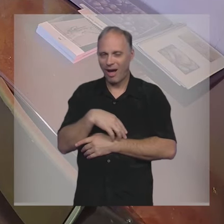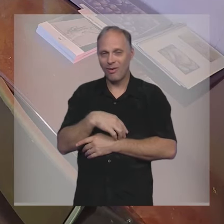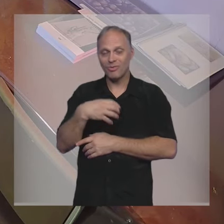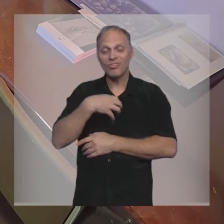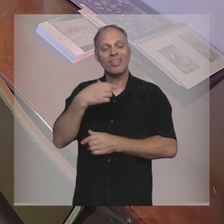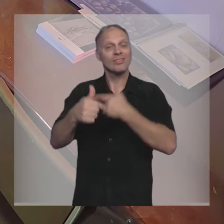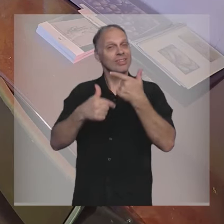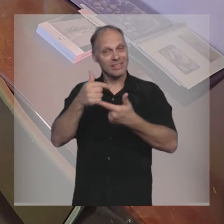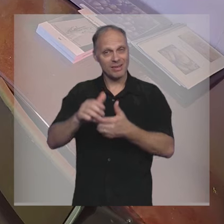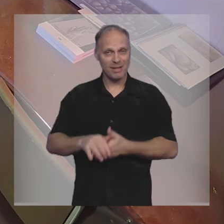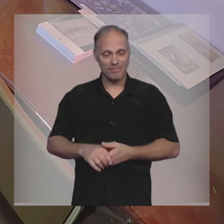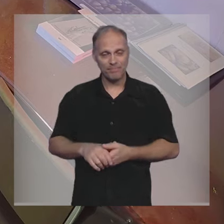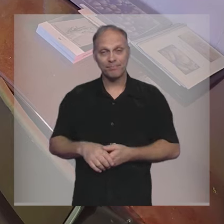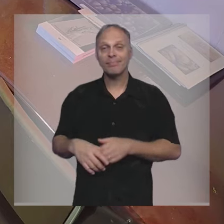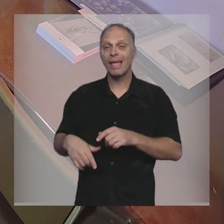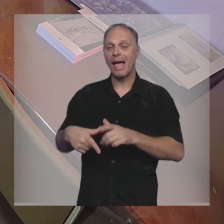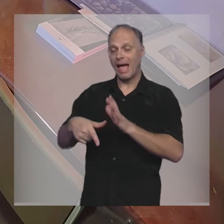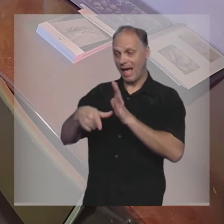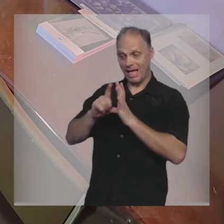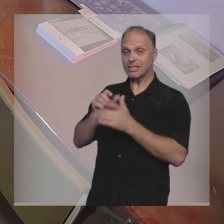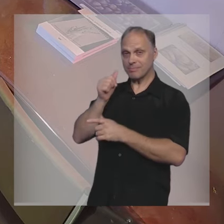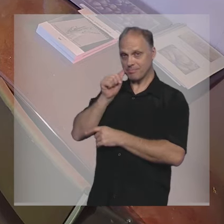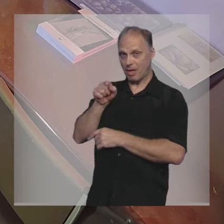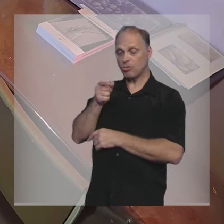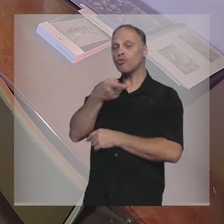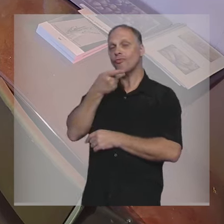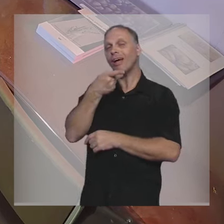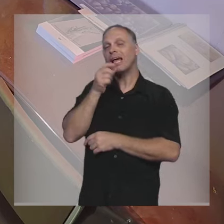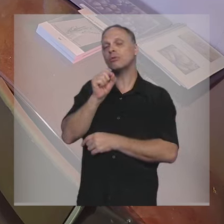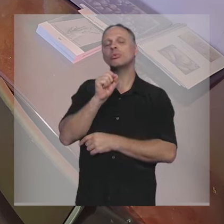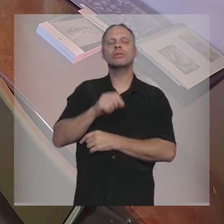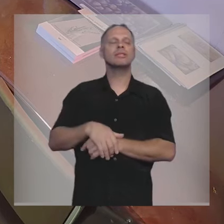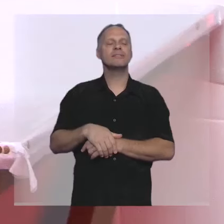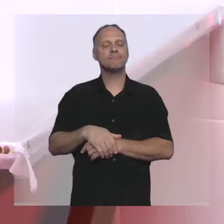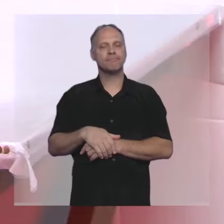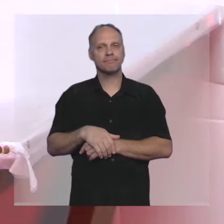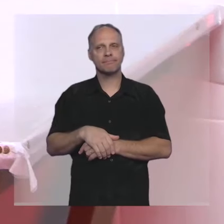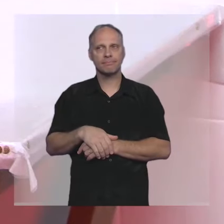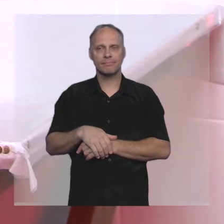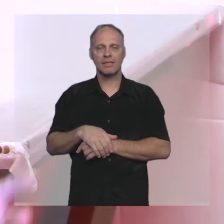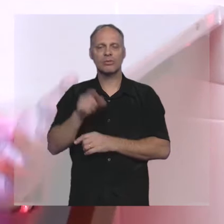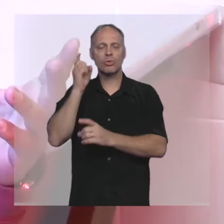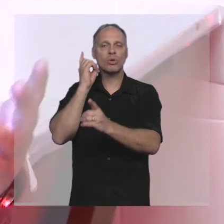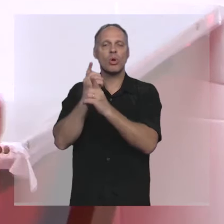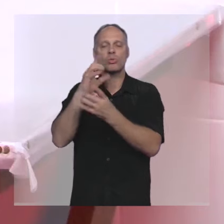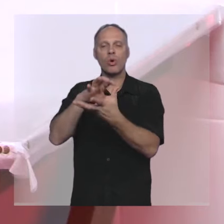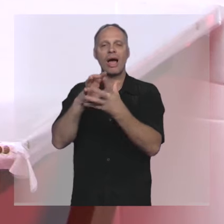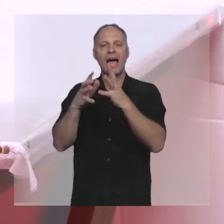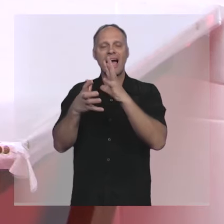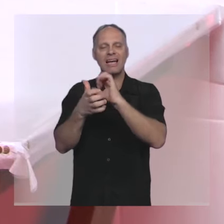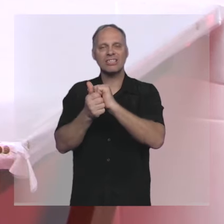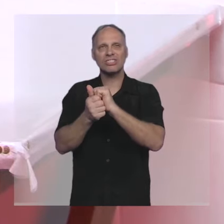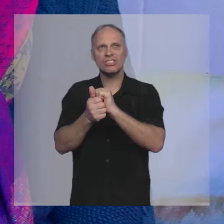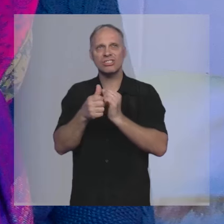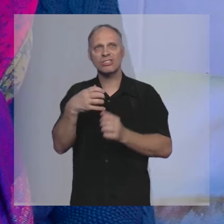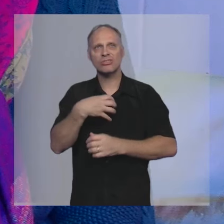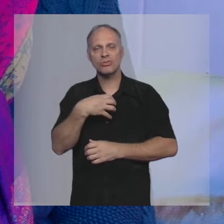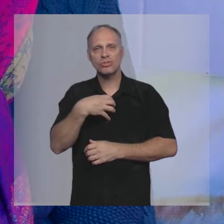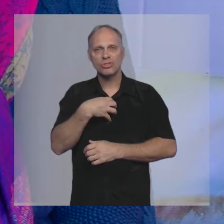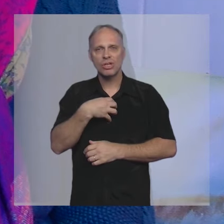Sim. A linha de trabalho. A senhora comentou no início que a senhora descobriu a arte, de certa